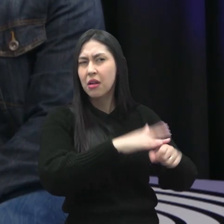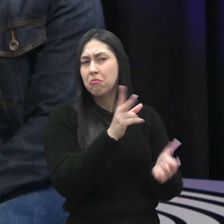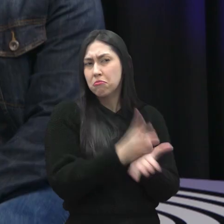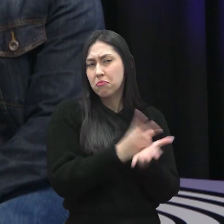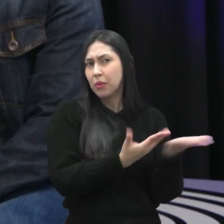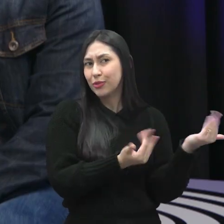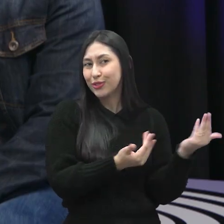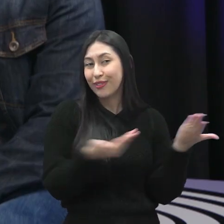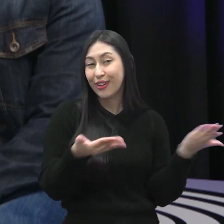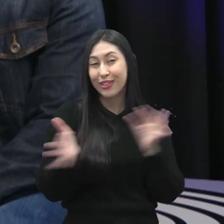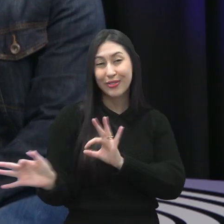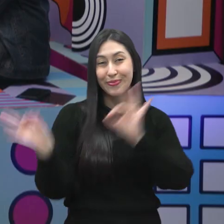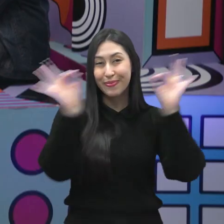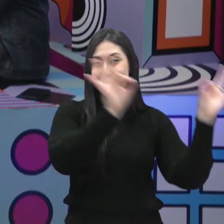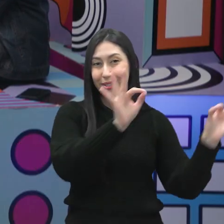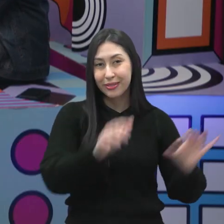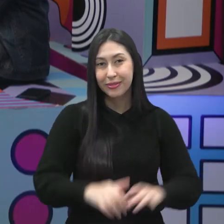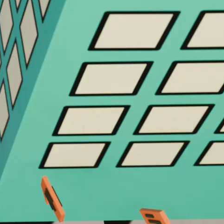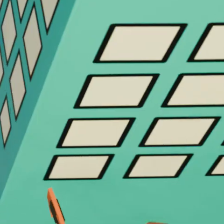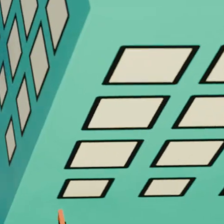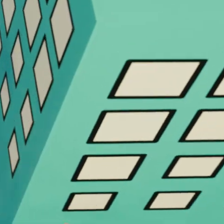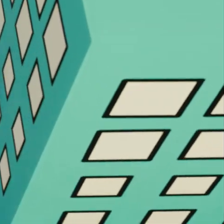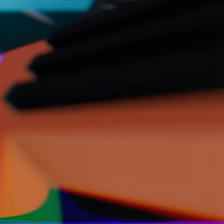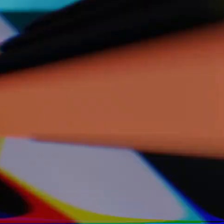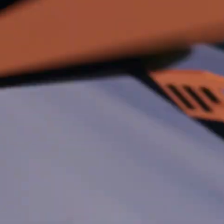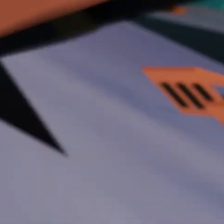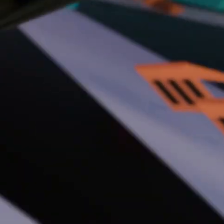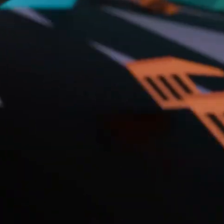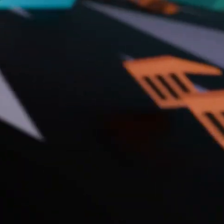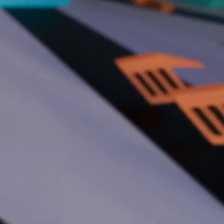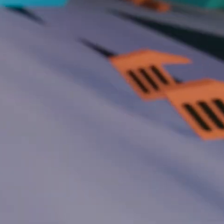ainda jovem? Bora conferir.